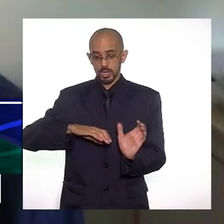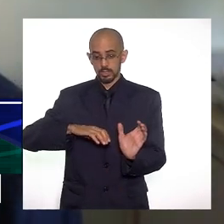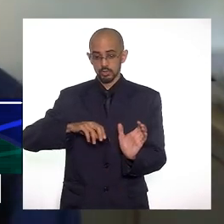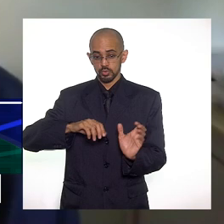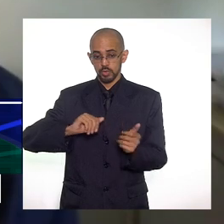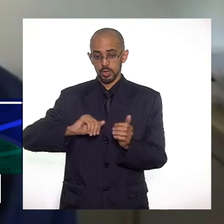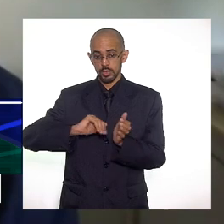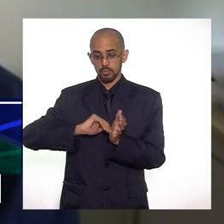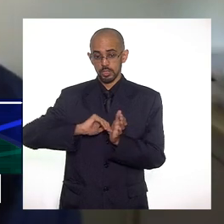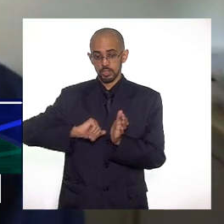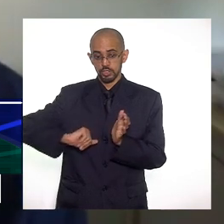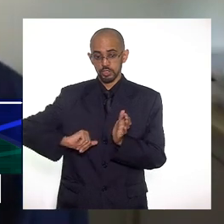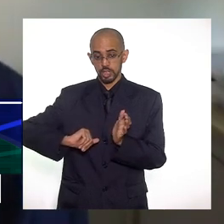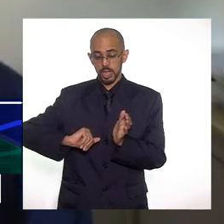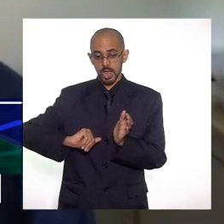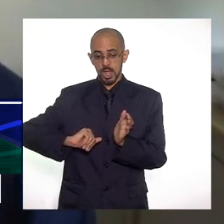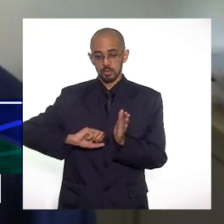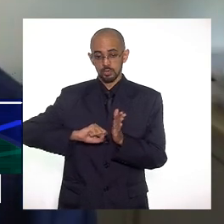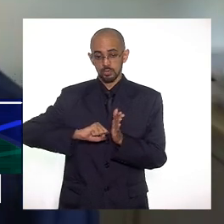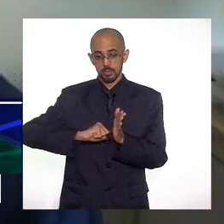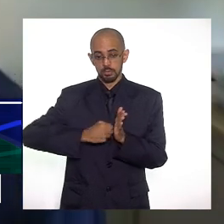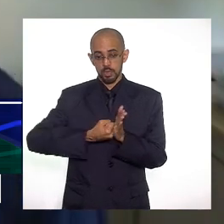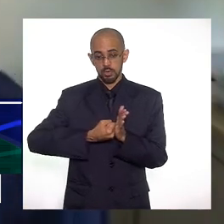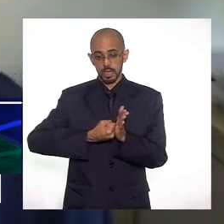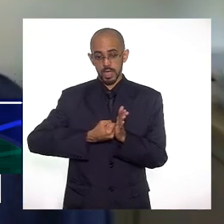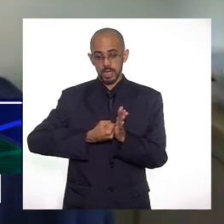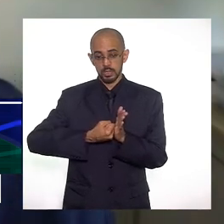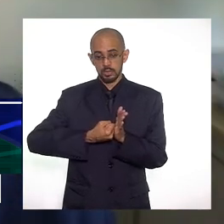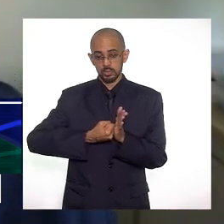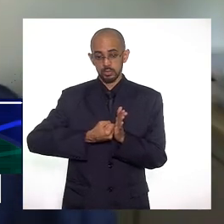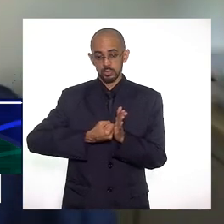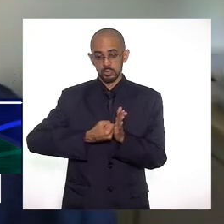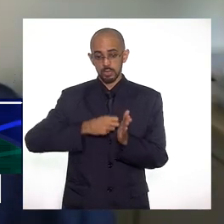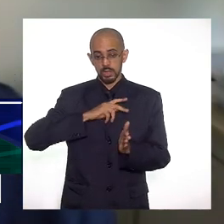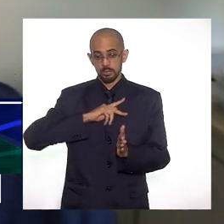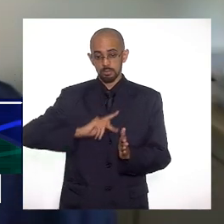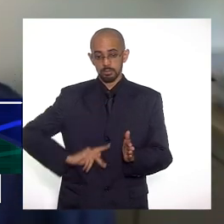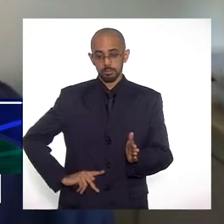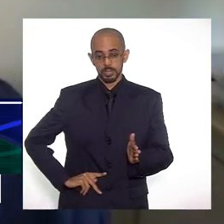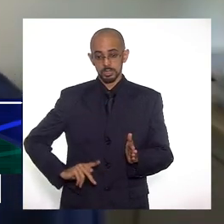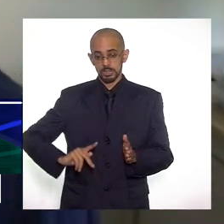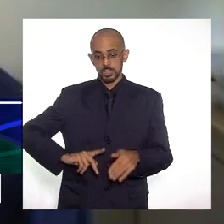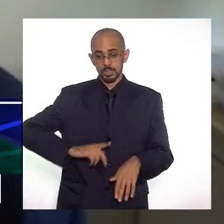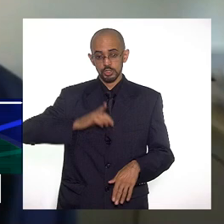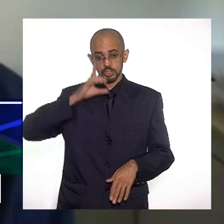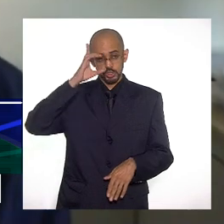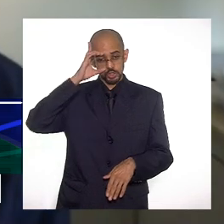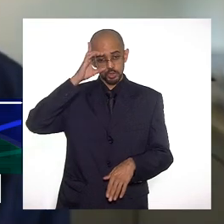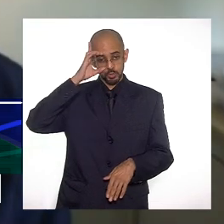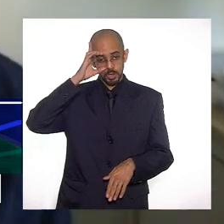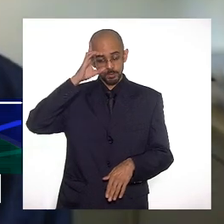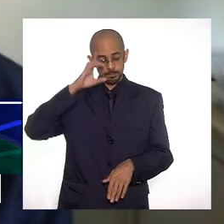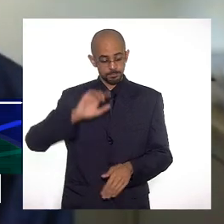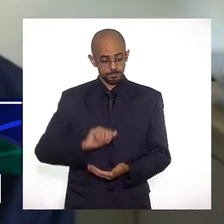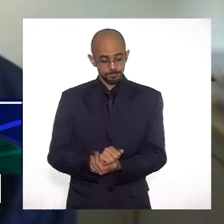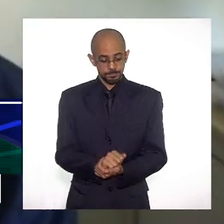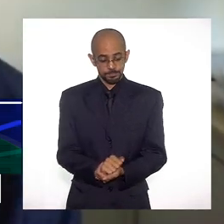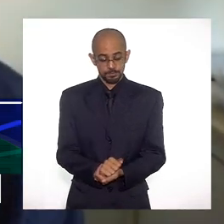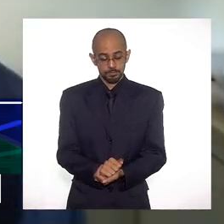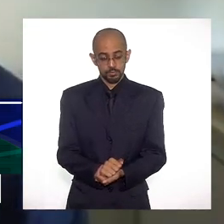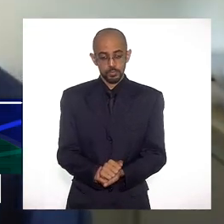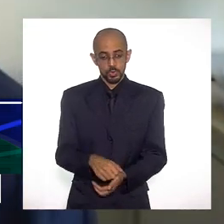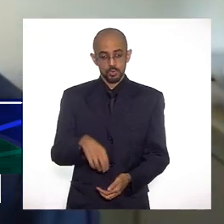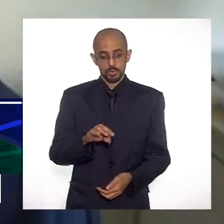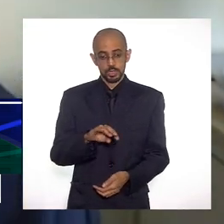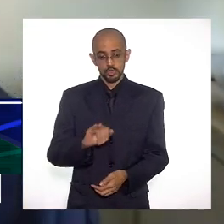vetado inoportunamente pela presidente Dilma Rousseff da época. O Tribunal de Contas